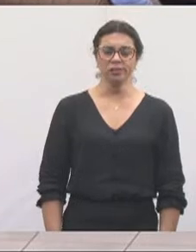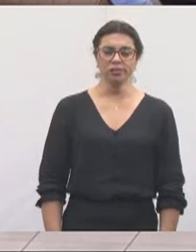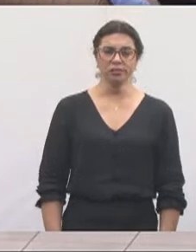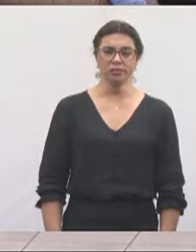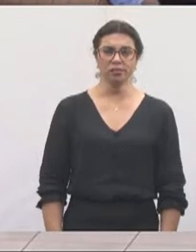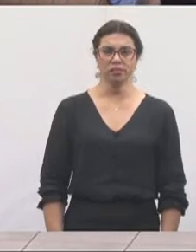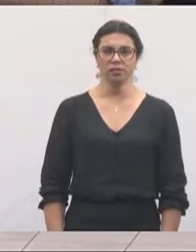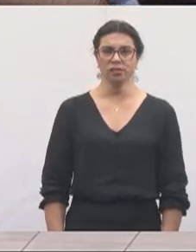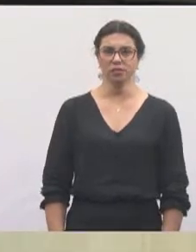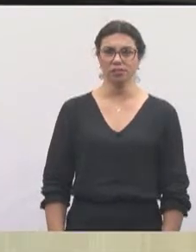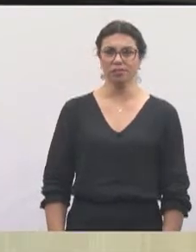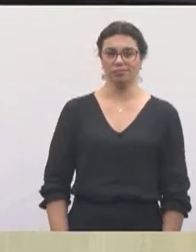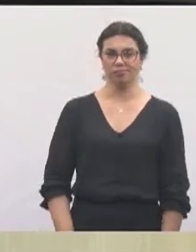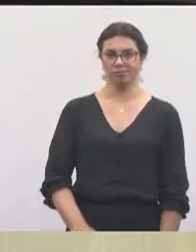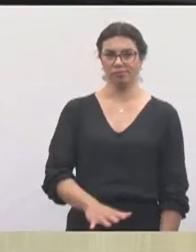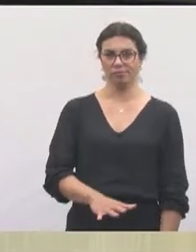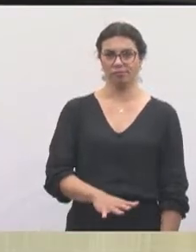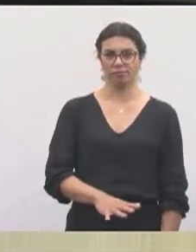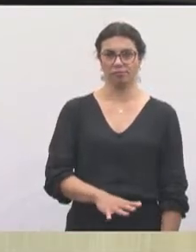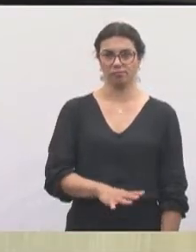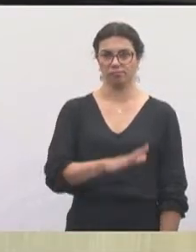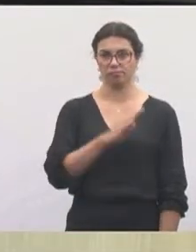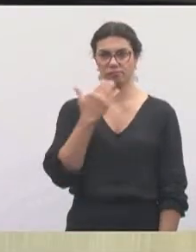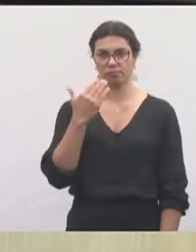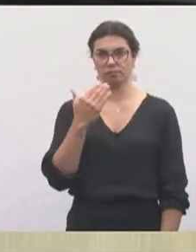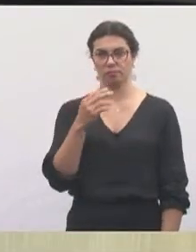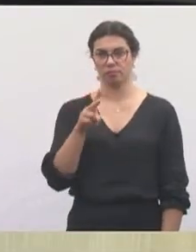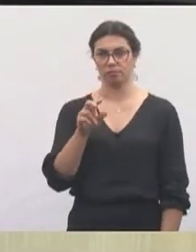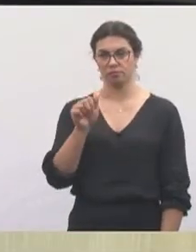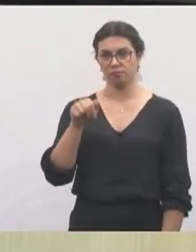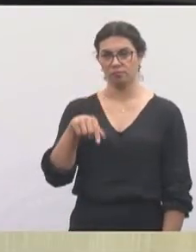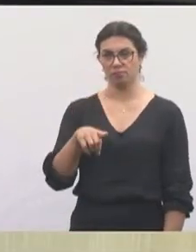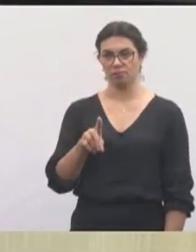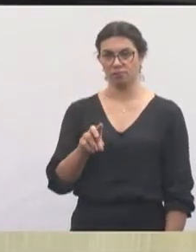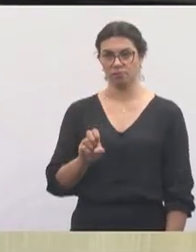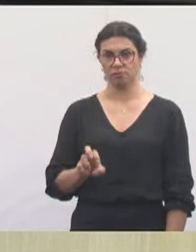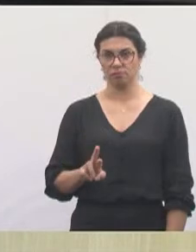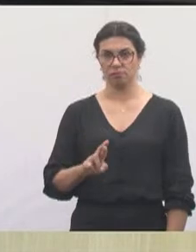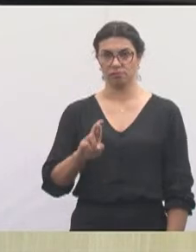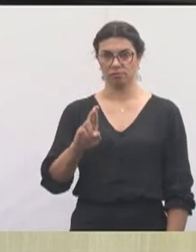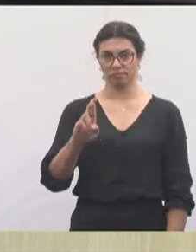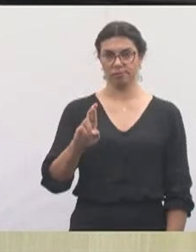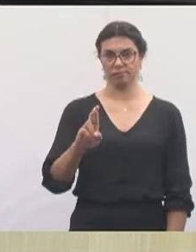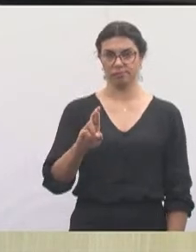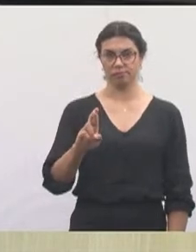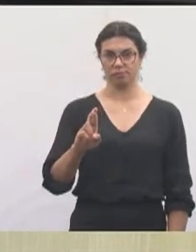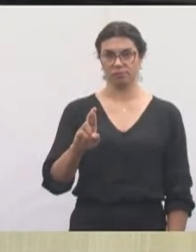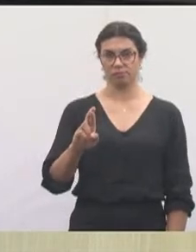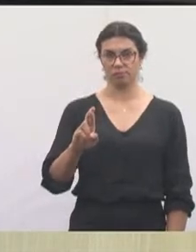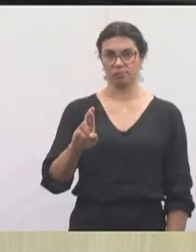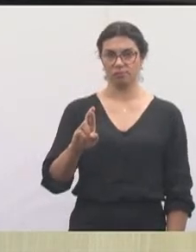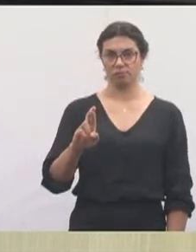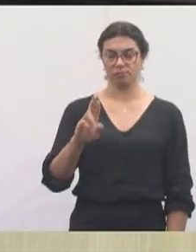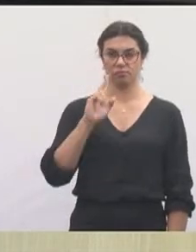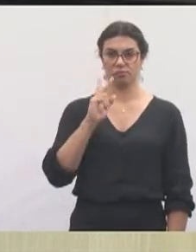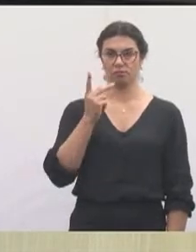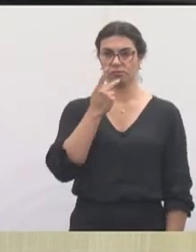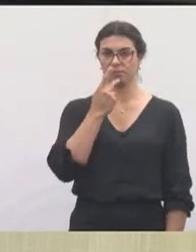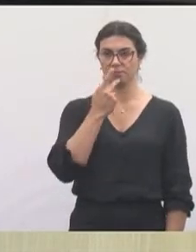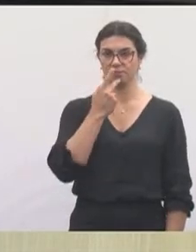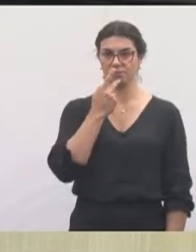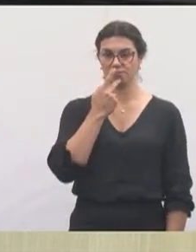vereadores falecimento de Sil Gomes Augusto voto formulado pelo vereador Hernane